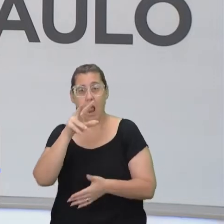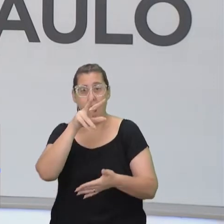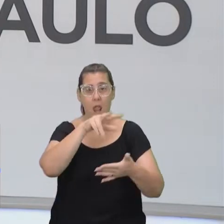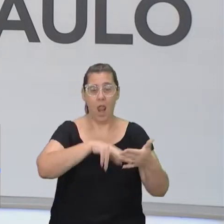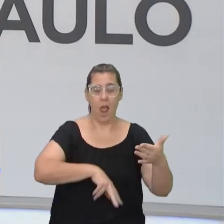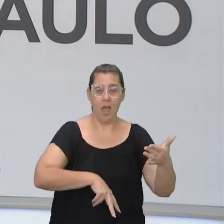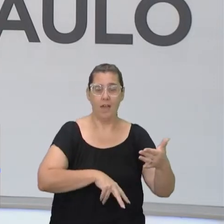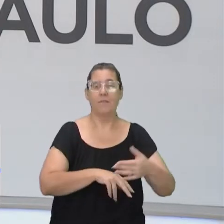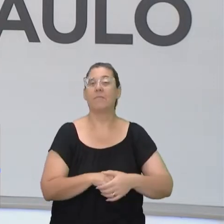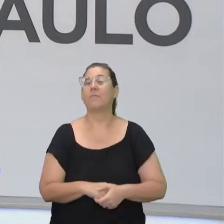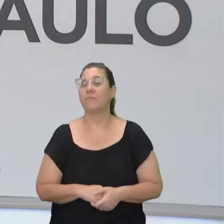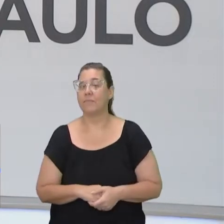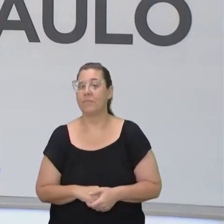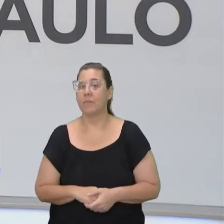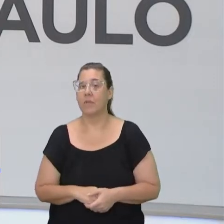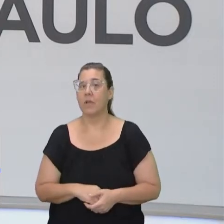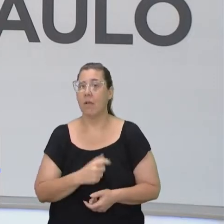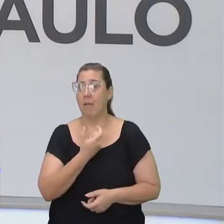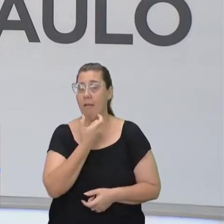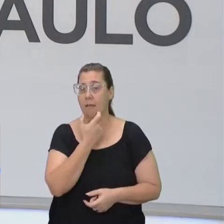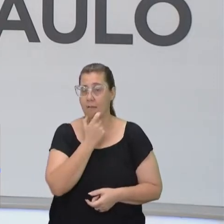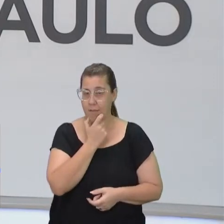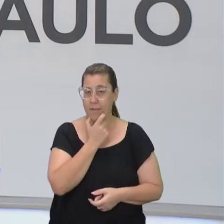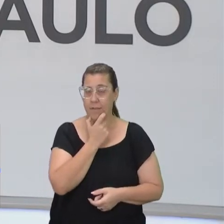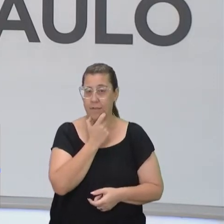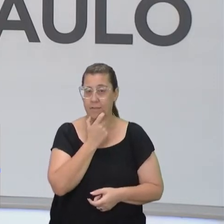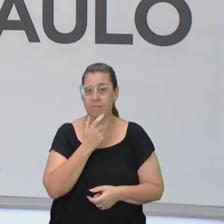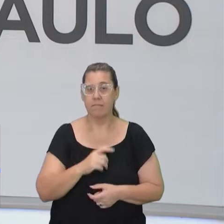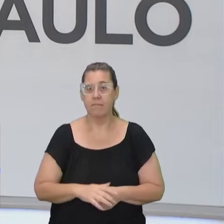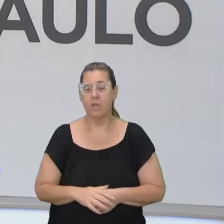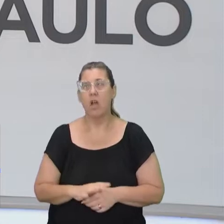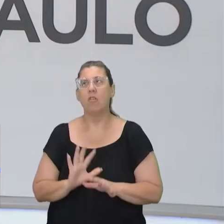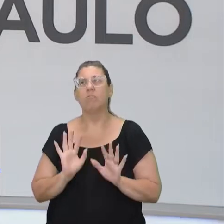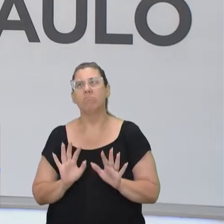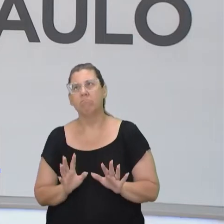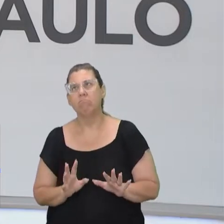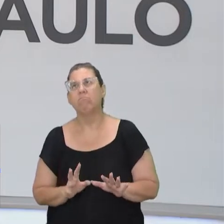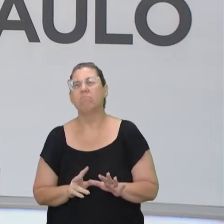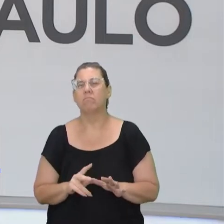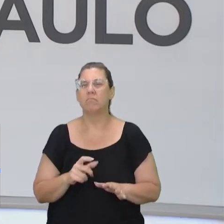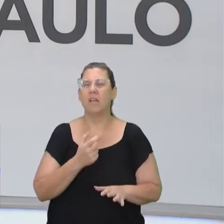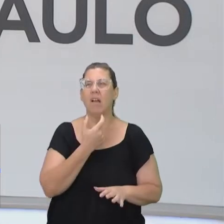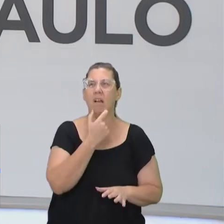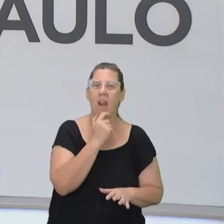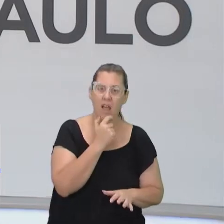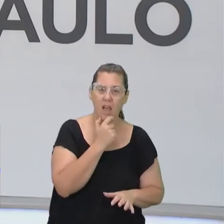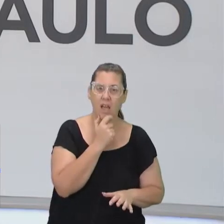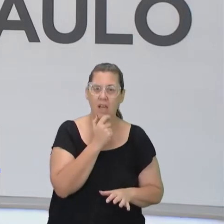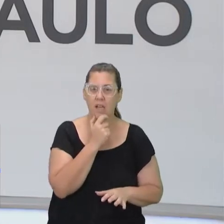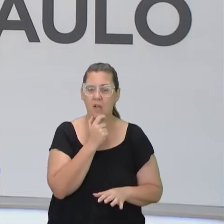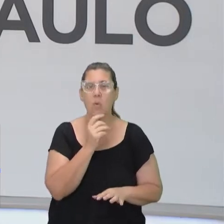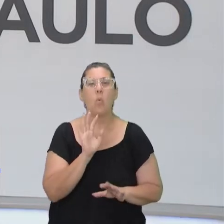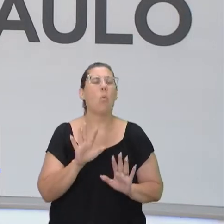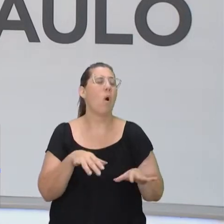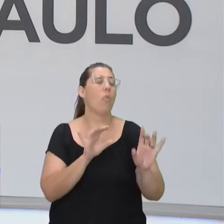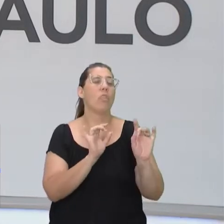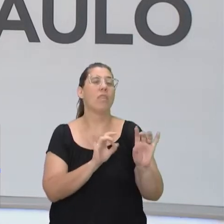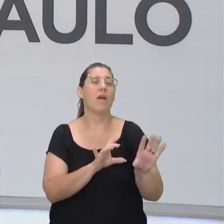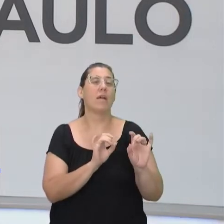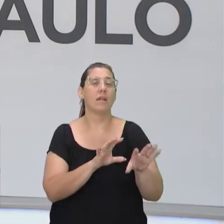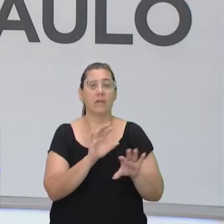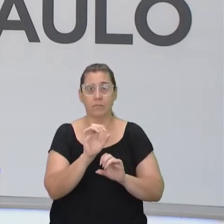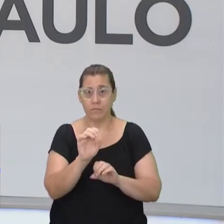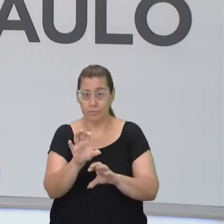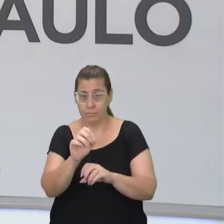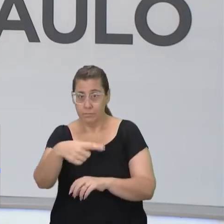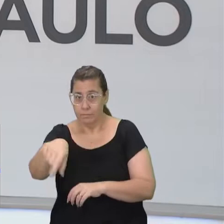jornal internacional. Em inglês, pelo menos, mas olha, eu diria para você que em inglês, e com as técnicas que eu vou ensinar para vocês